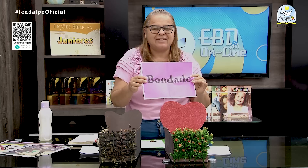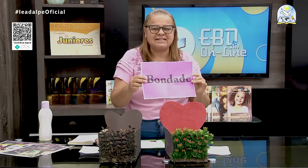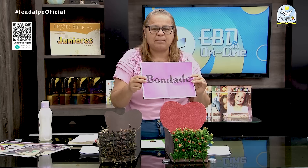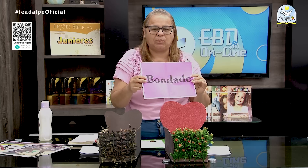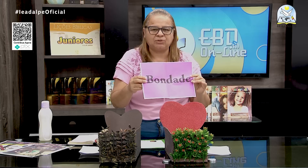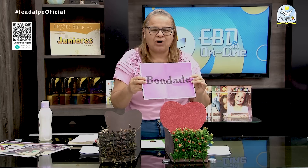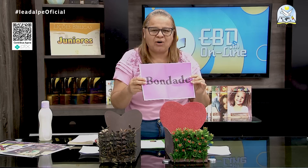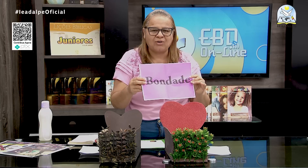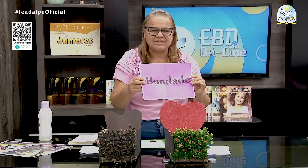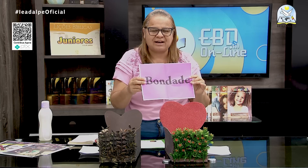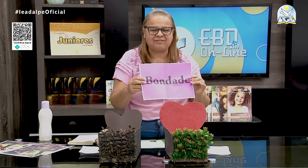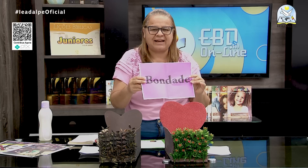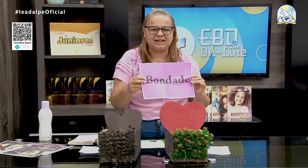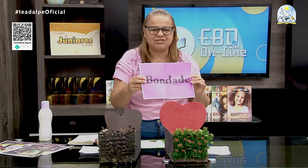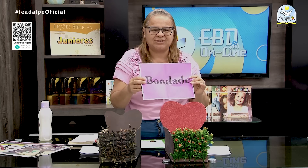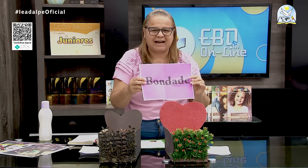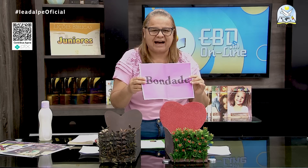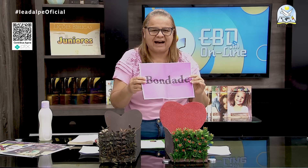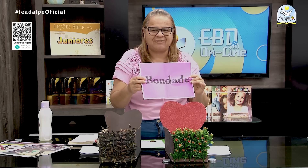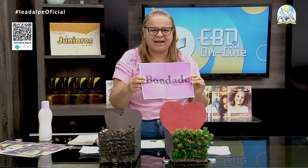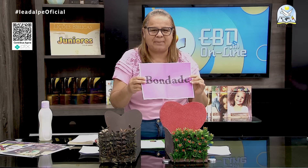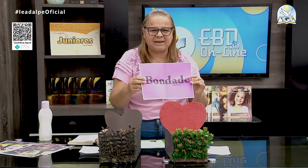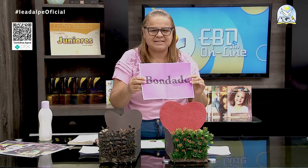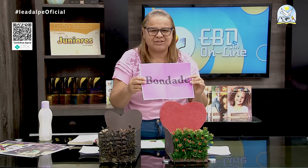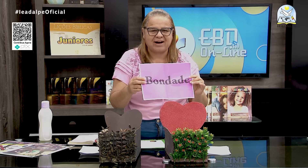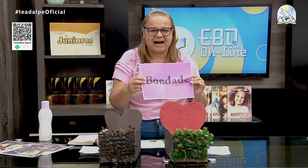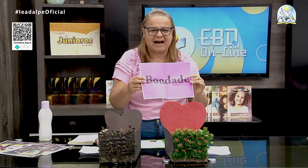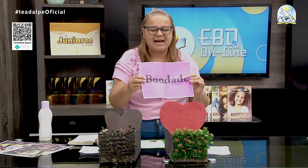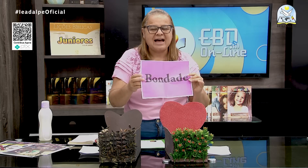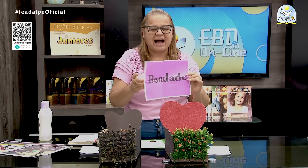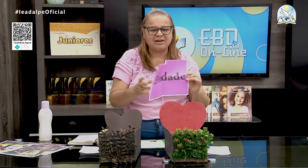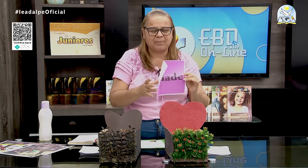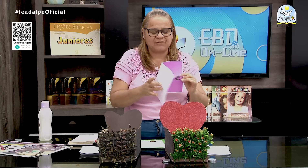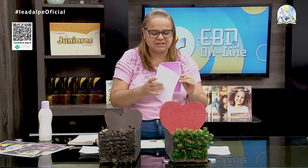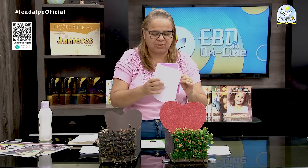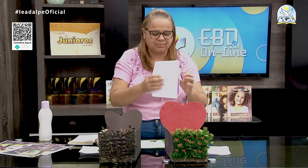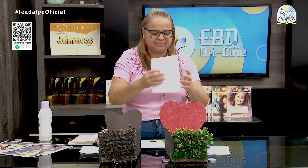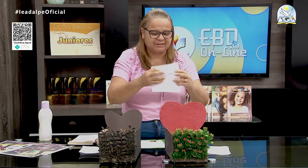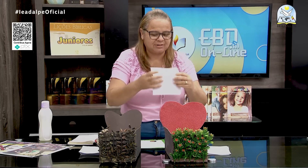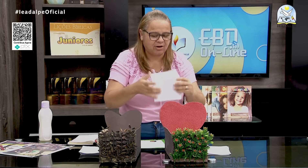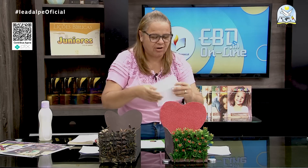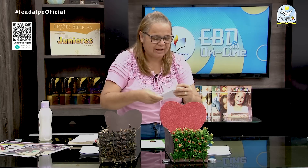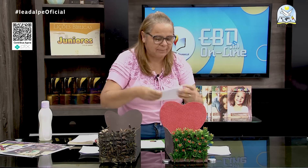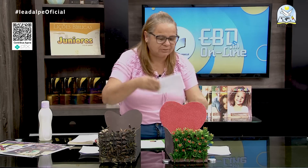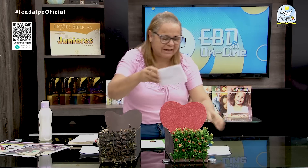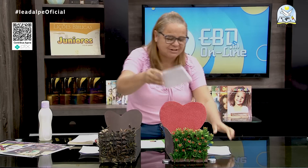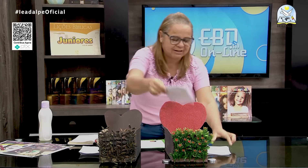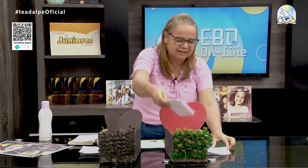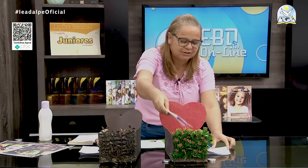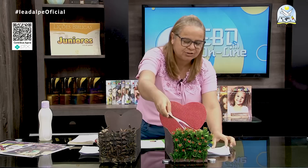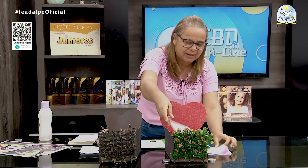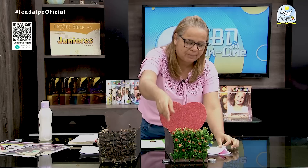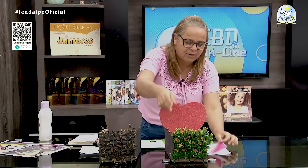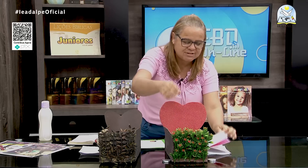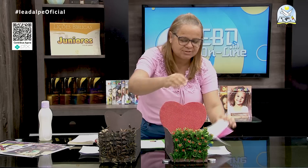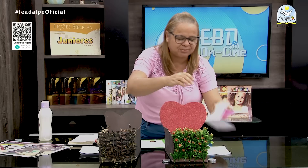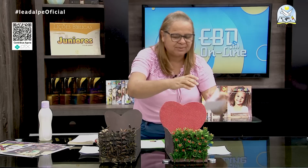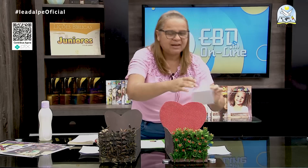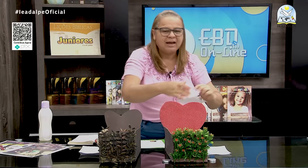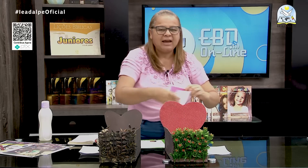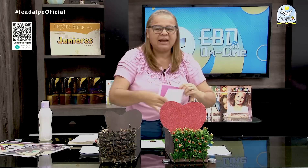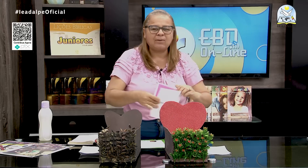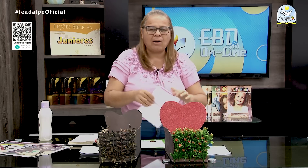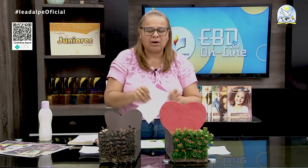vai ser bondosa vai ajudar vai abençoar aí o professor coloca a bondade aqui dentro do depósito